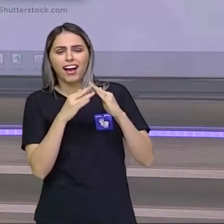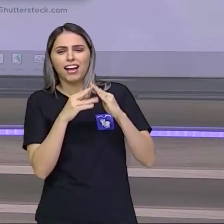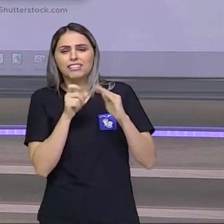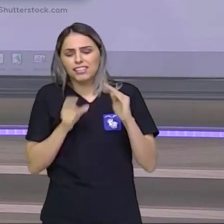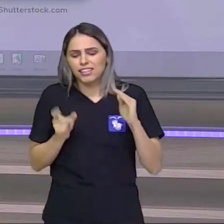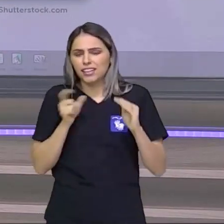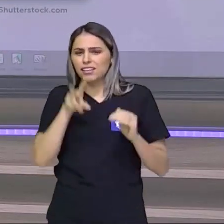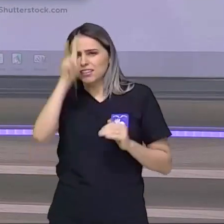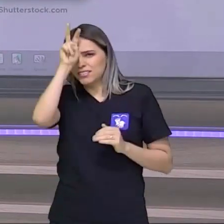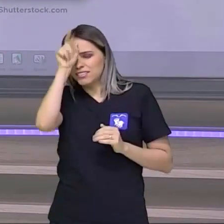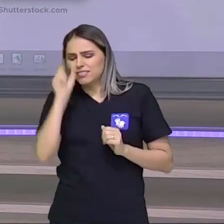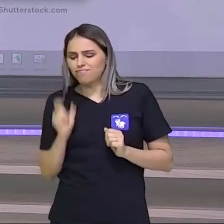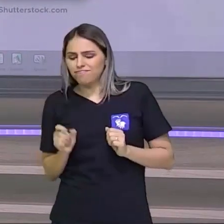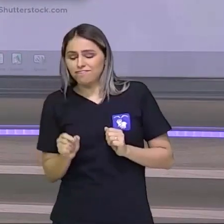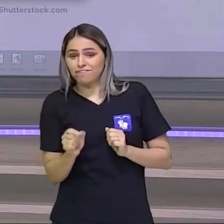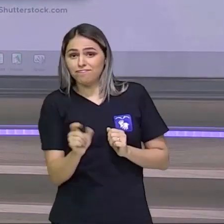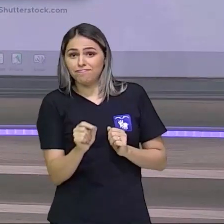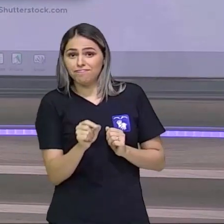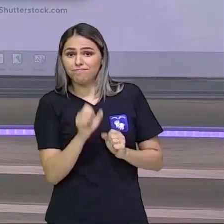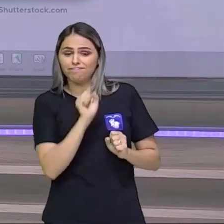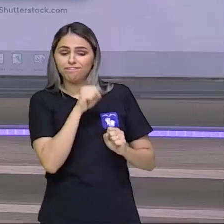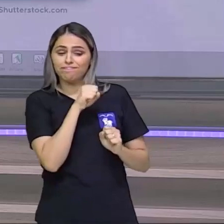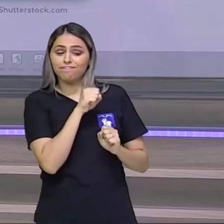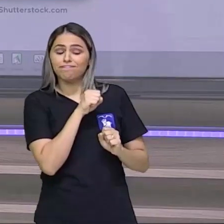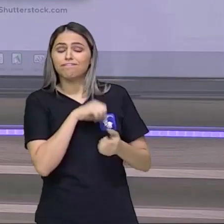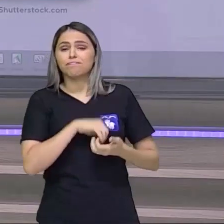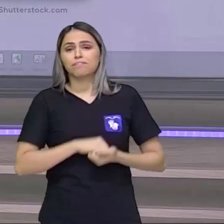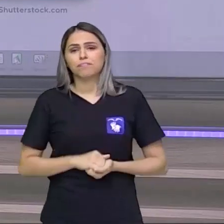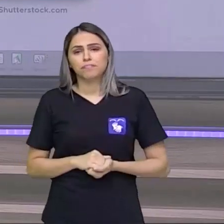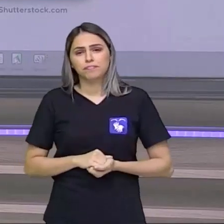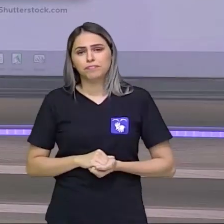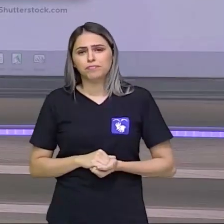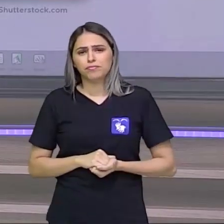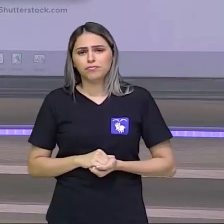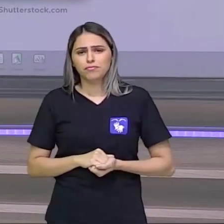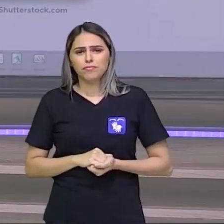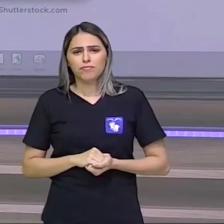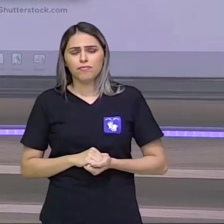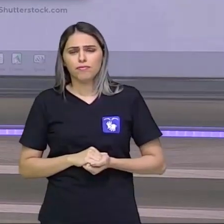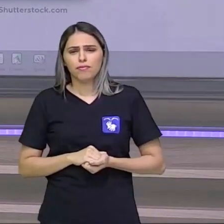casa, que é no formigueiro, da dona formiga, e disse bem assim,